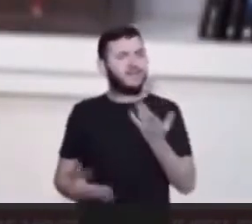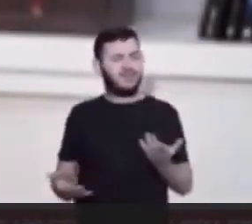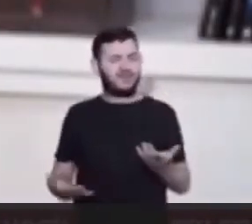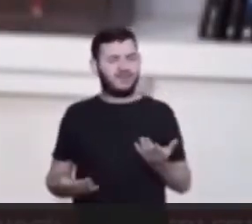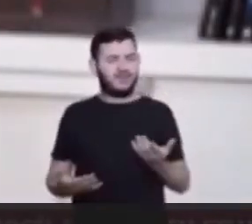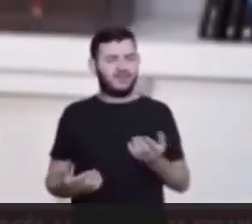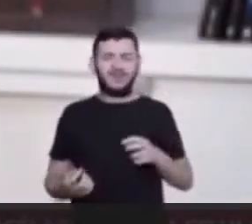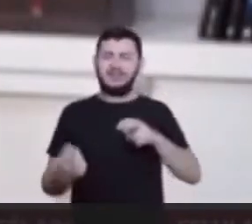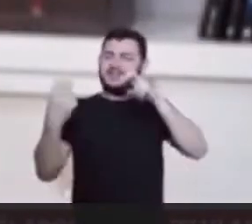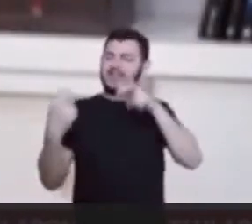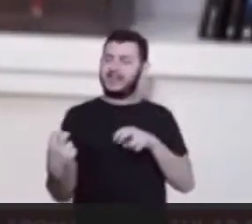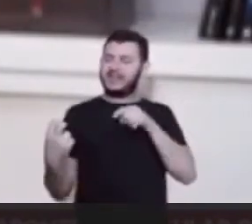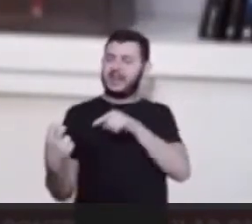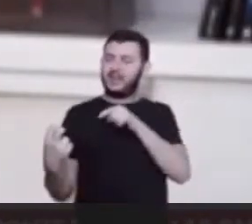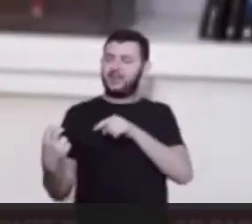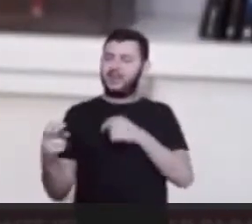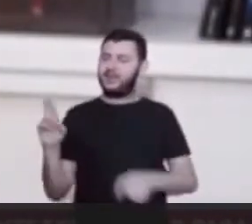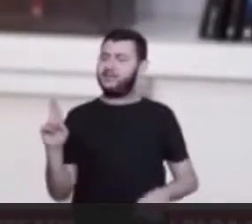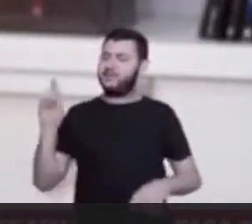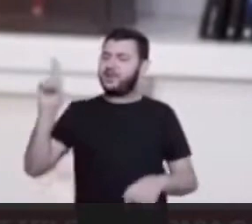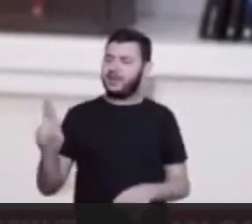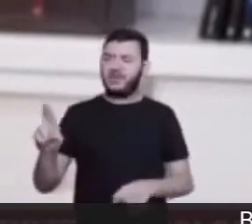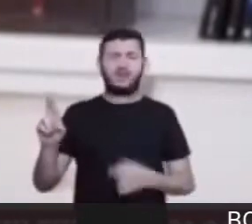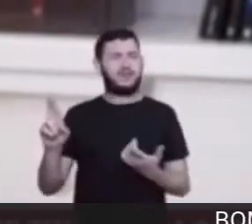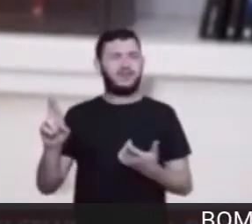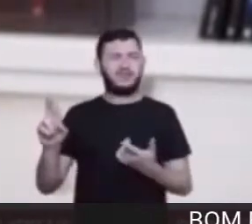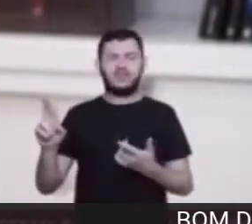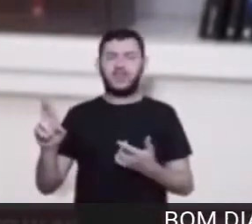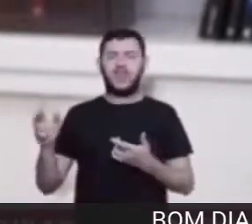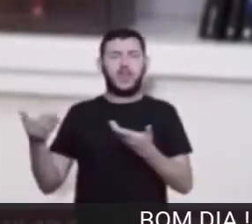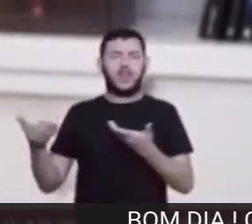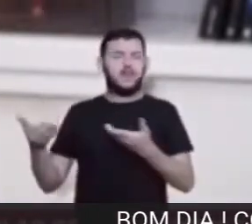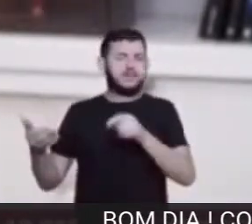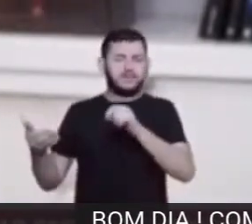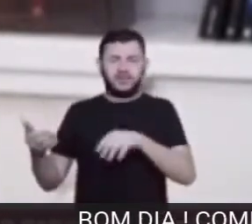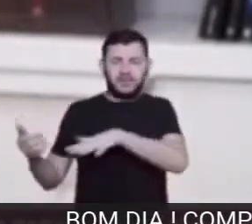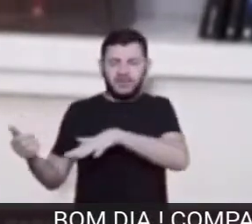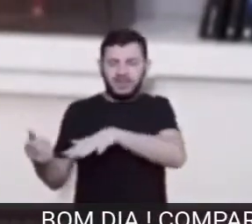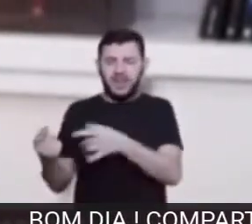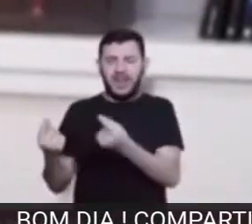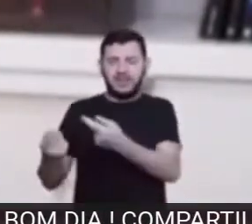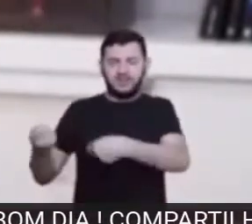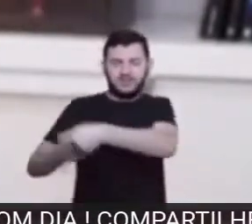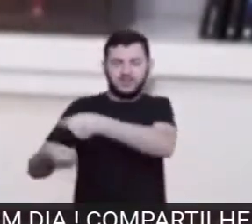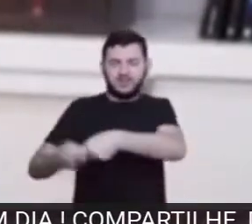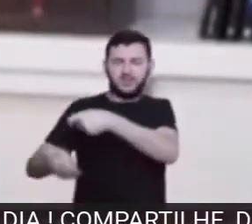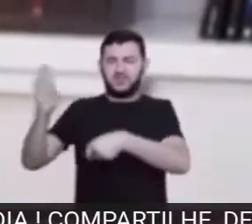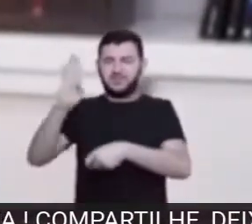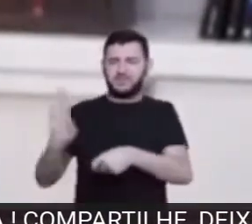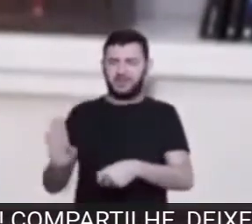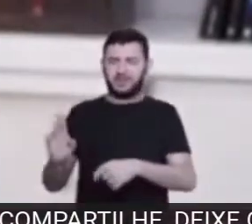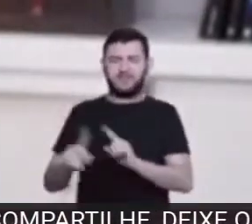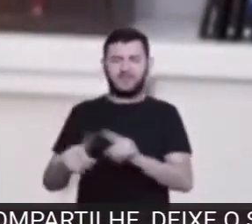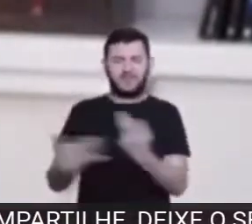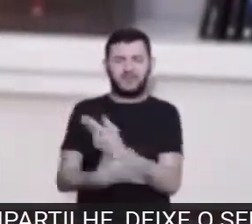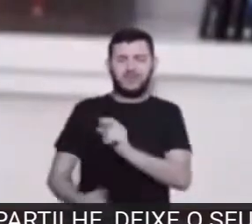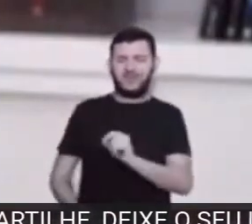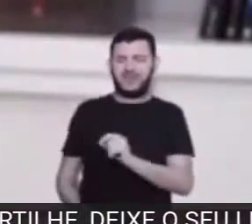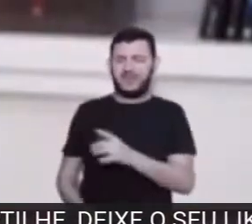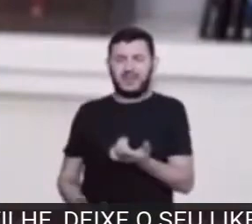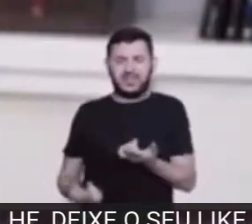da Fazenda que fala que não tem dinheiro para demarcar uma terra indígena, quando chega um empresário pedindo 2 bilhões de investimentos para